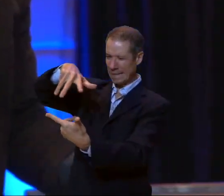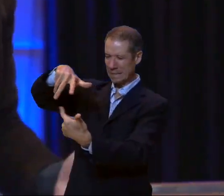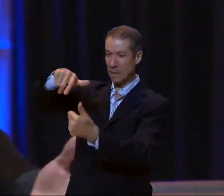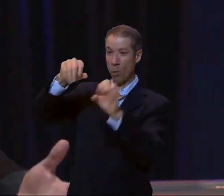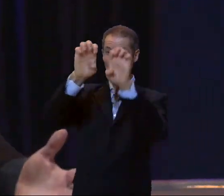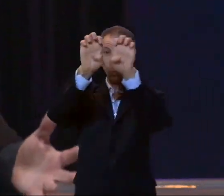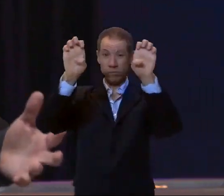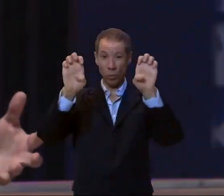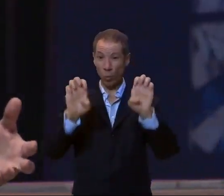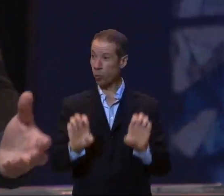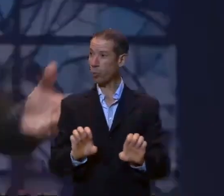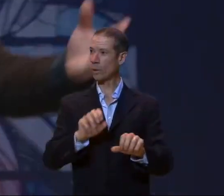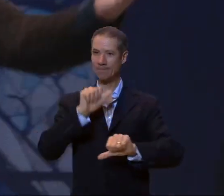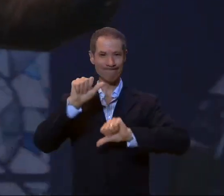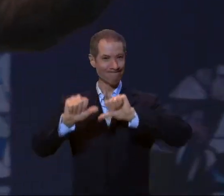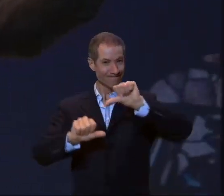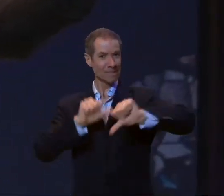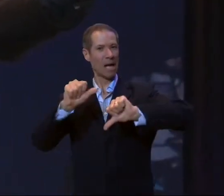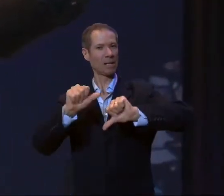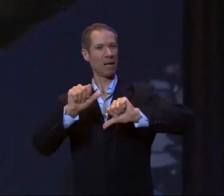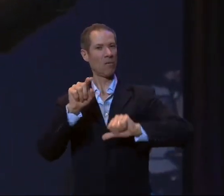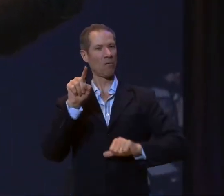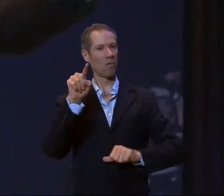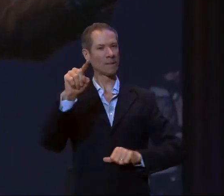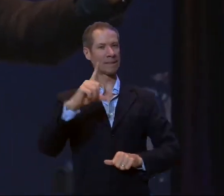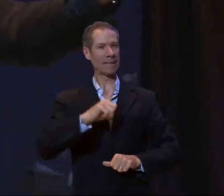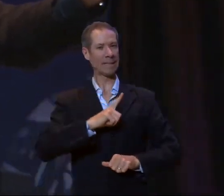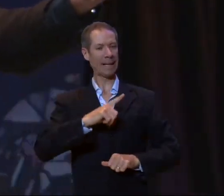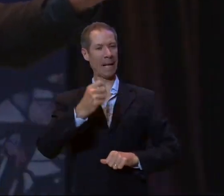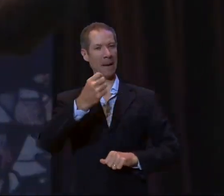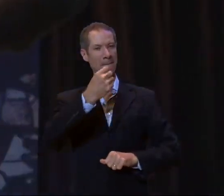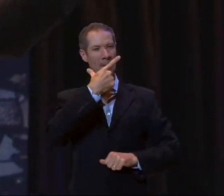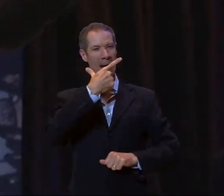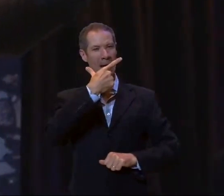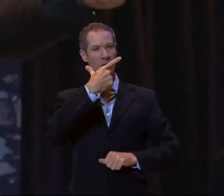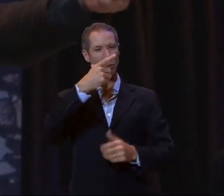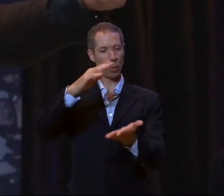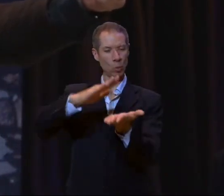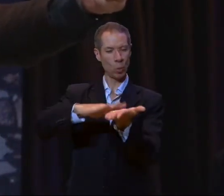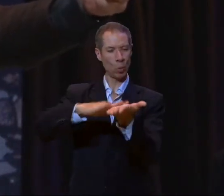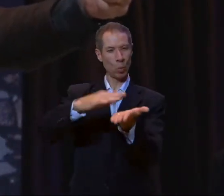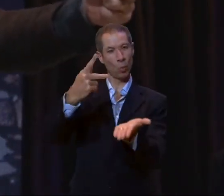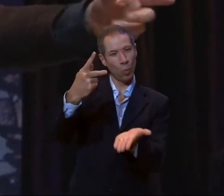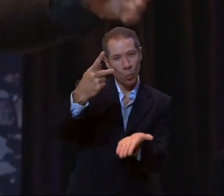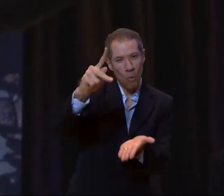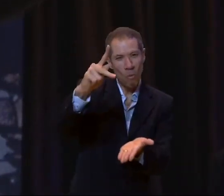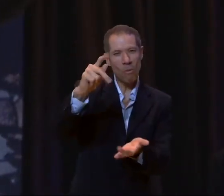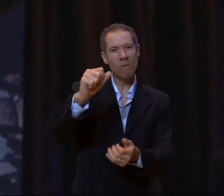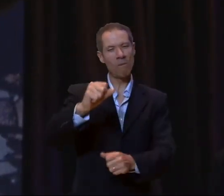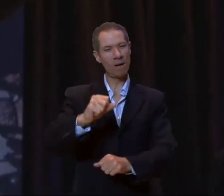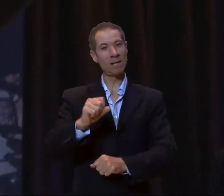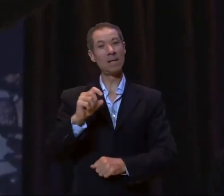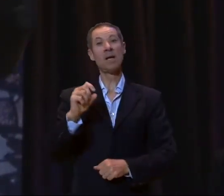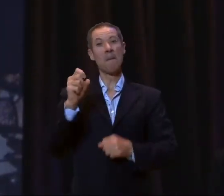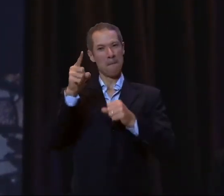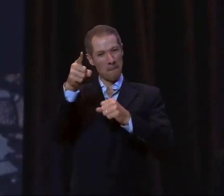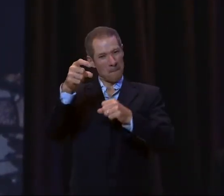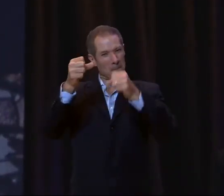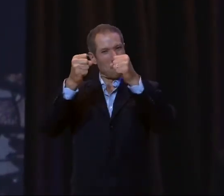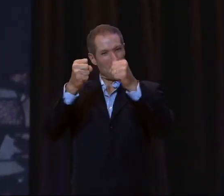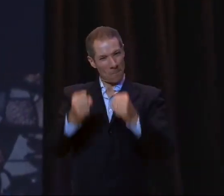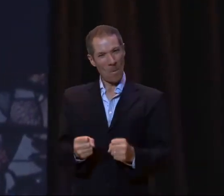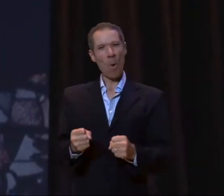Ei, você tem o remédio nas tuas mãos. Você pode